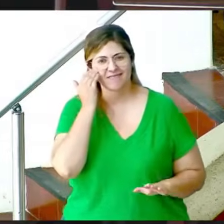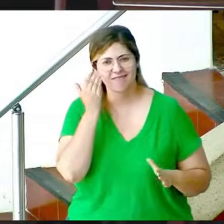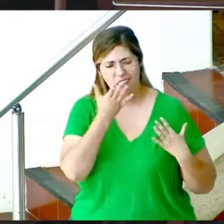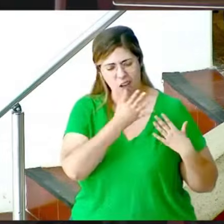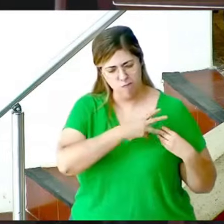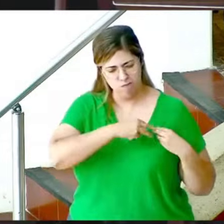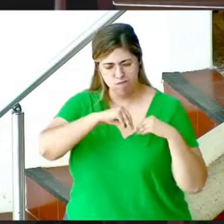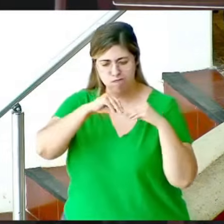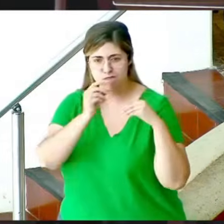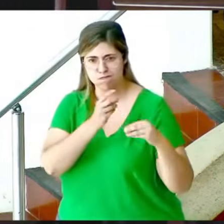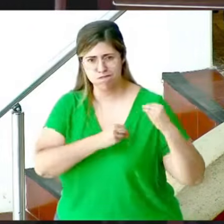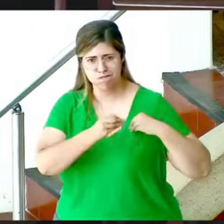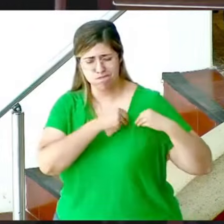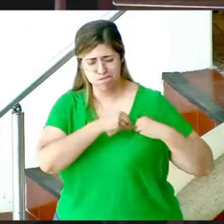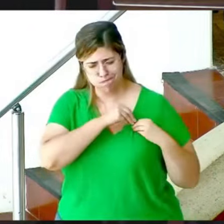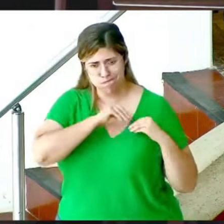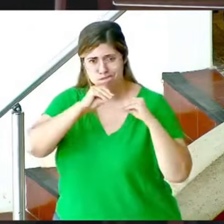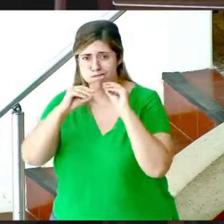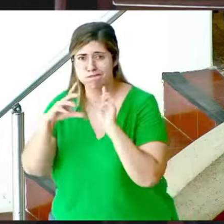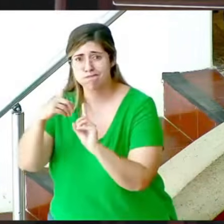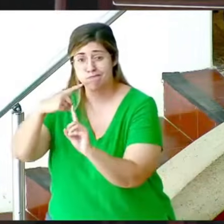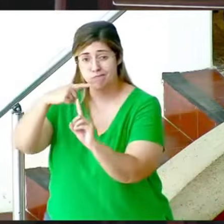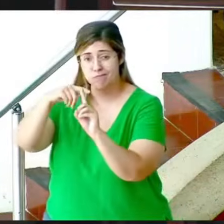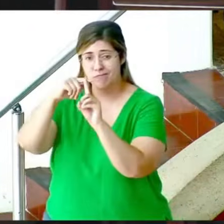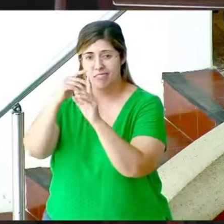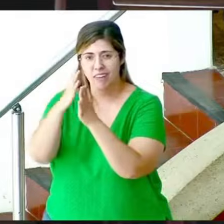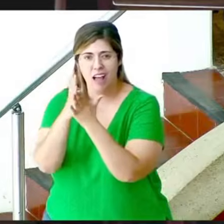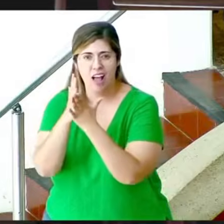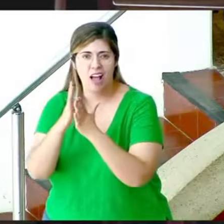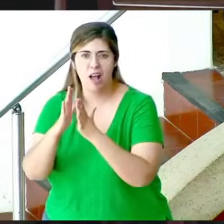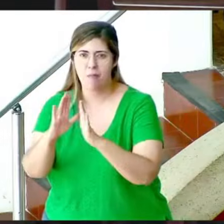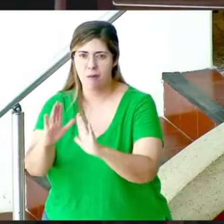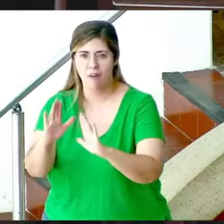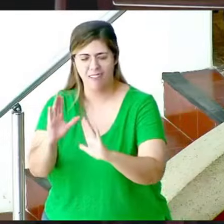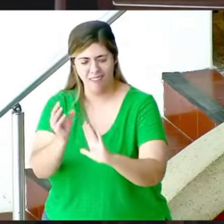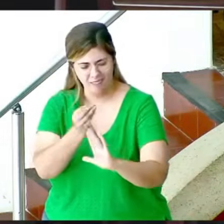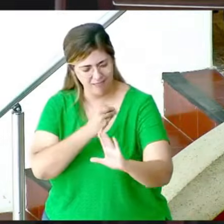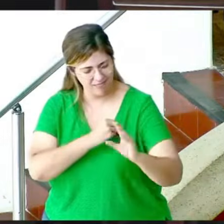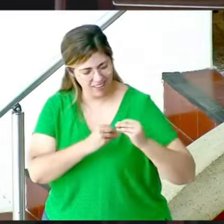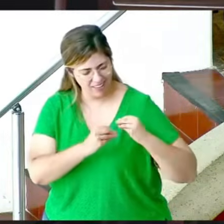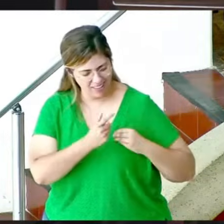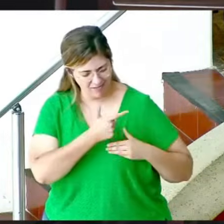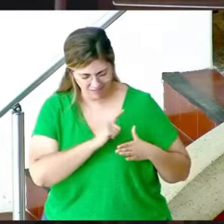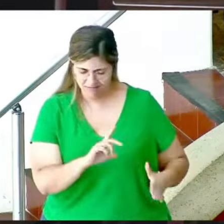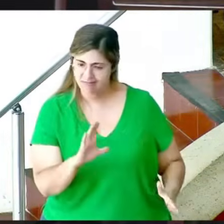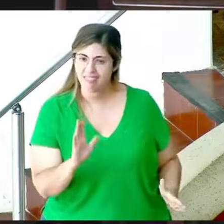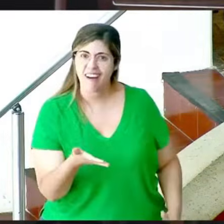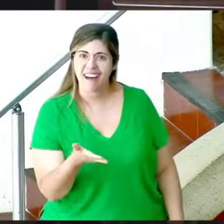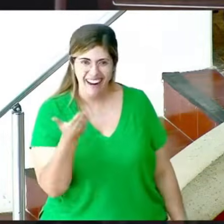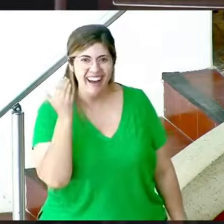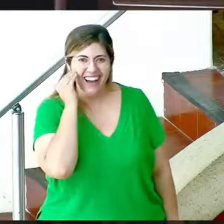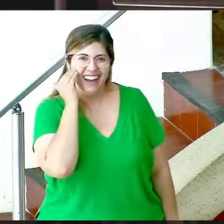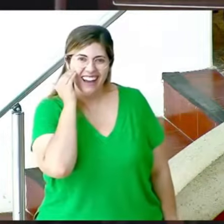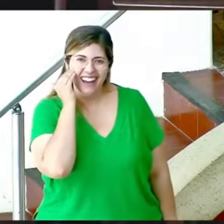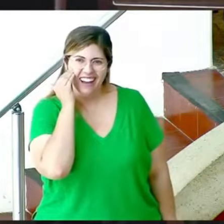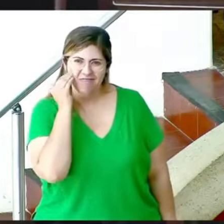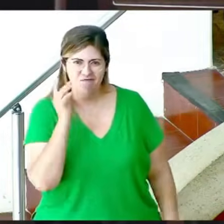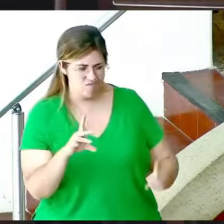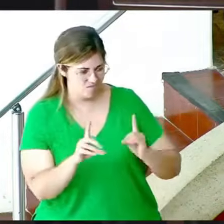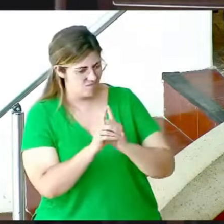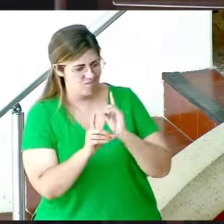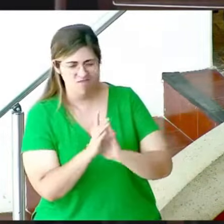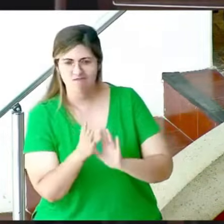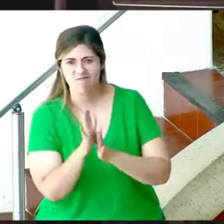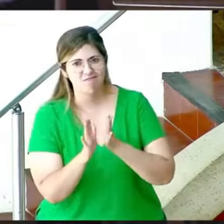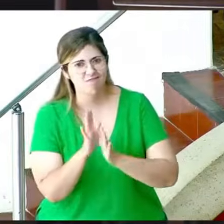cruz. A conversão cobriu uma multidão de pecados. Deus não vê mais, não toca mais, não age conosco em relação